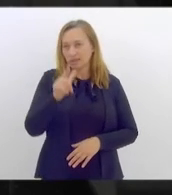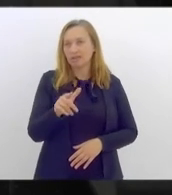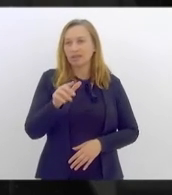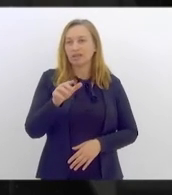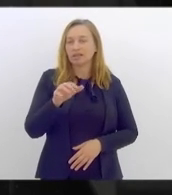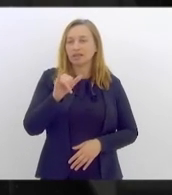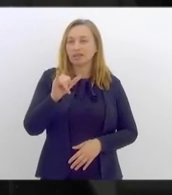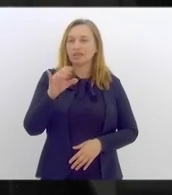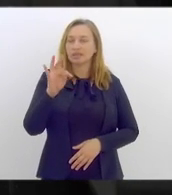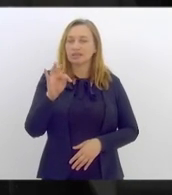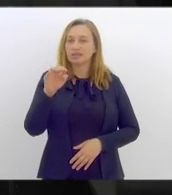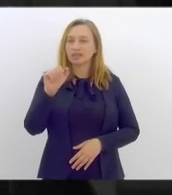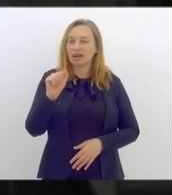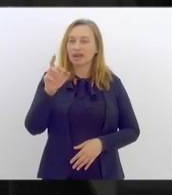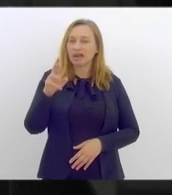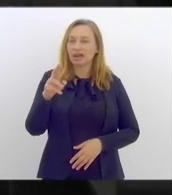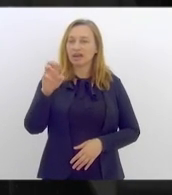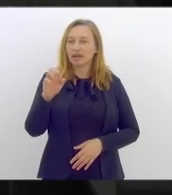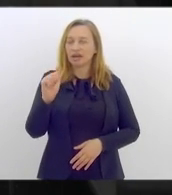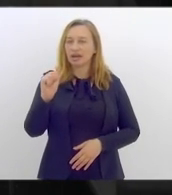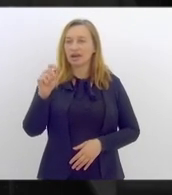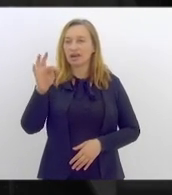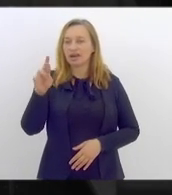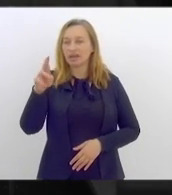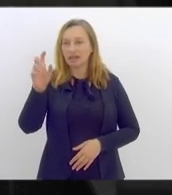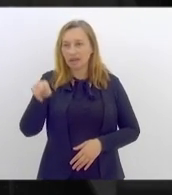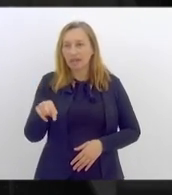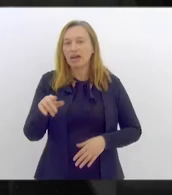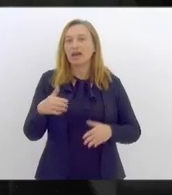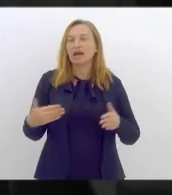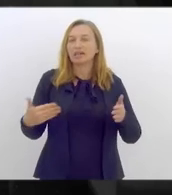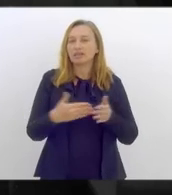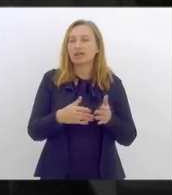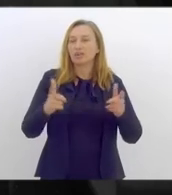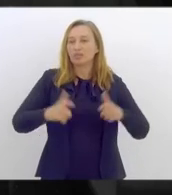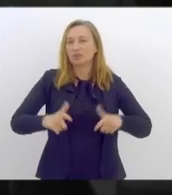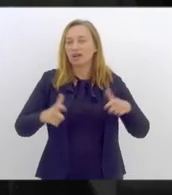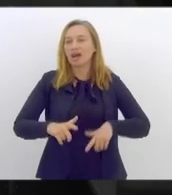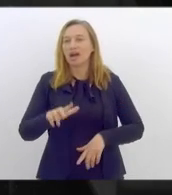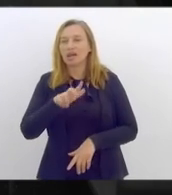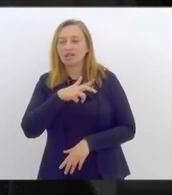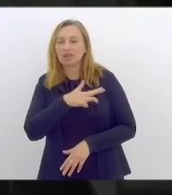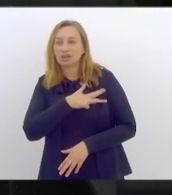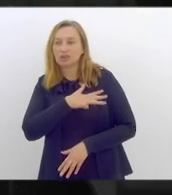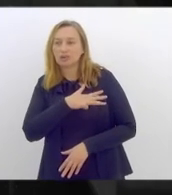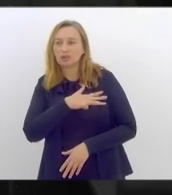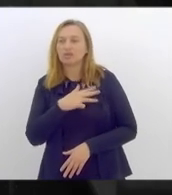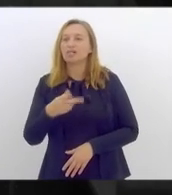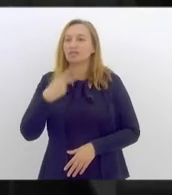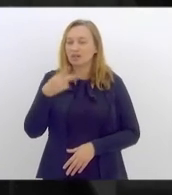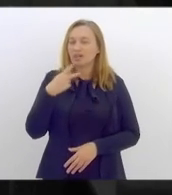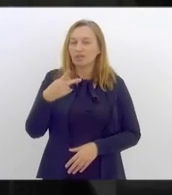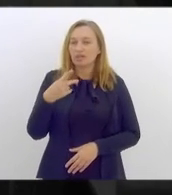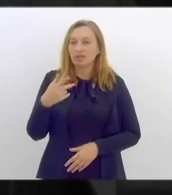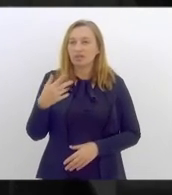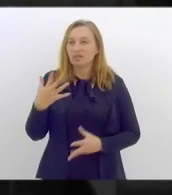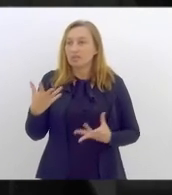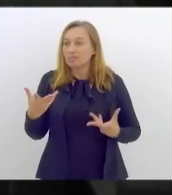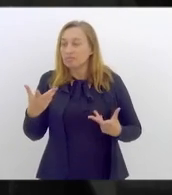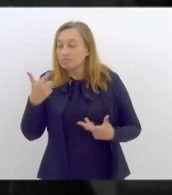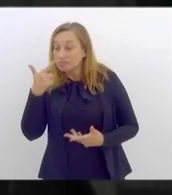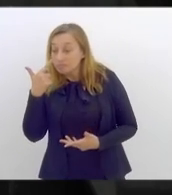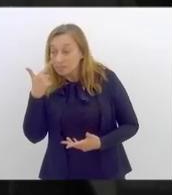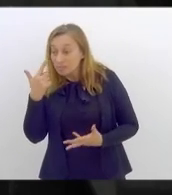Itararé até o local onde o Lula fez o seu pronunciamento foi impressionante ver não apenas a quantidade de pessoas